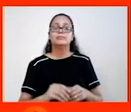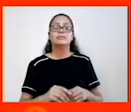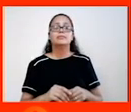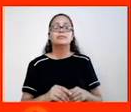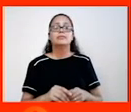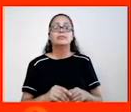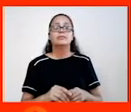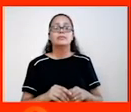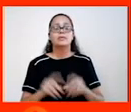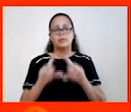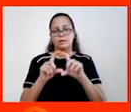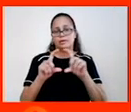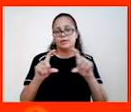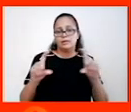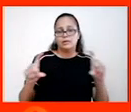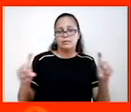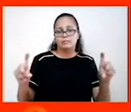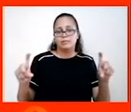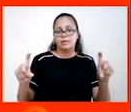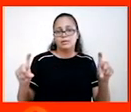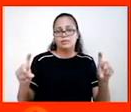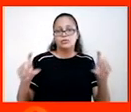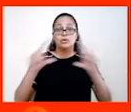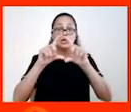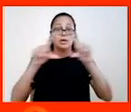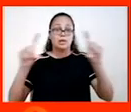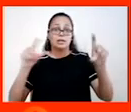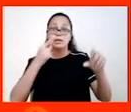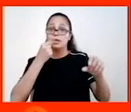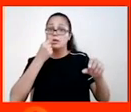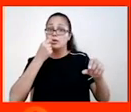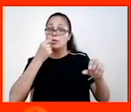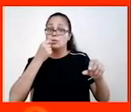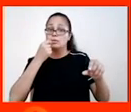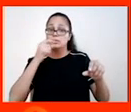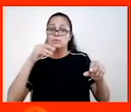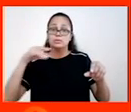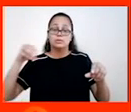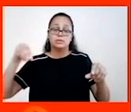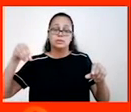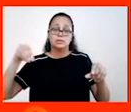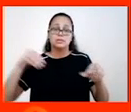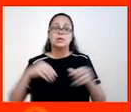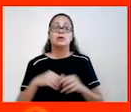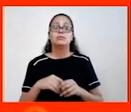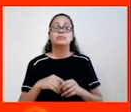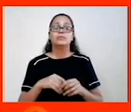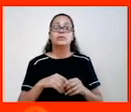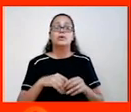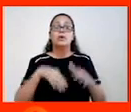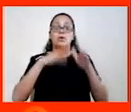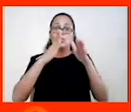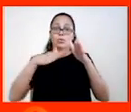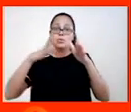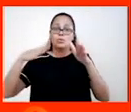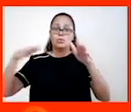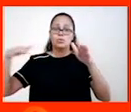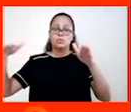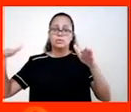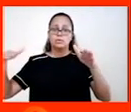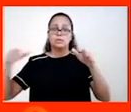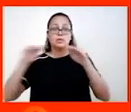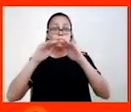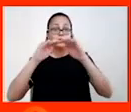só onde está o pré-sal. Aqui nós temos uma camada de sal, pós-sal, o oceano, e a plataforma de